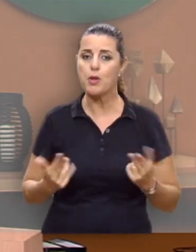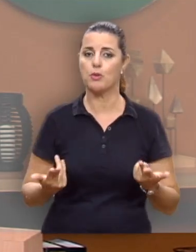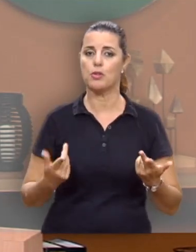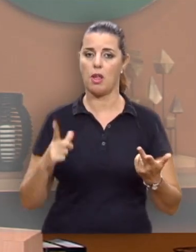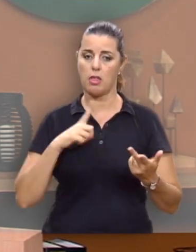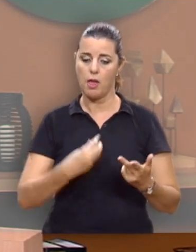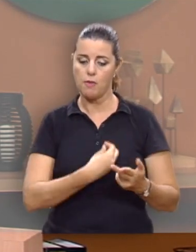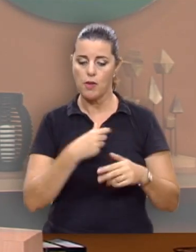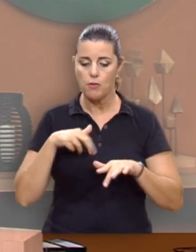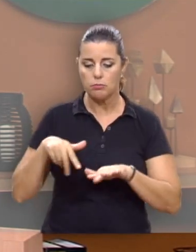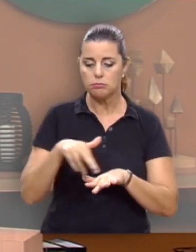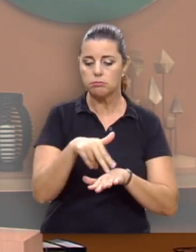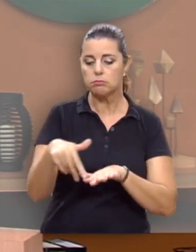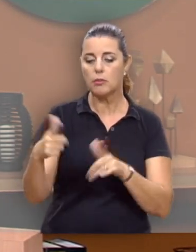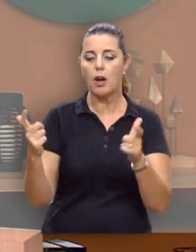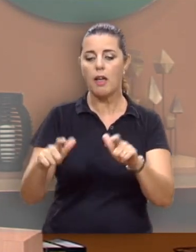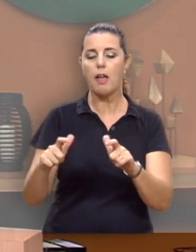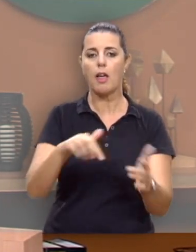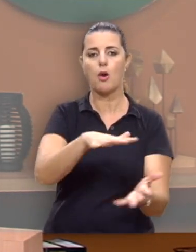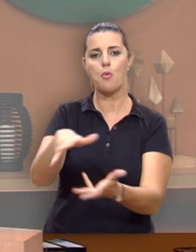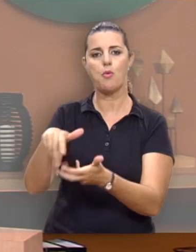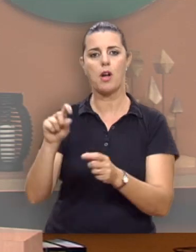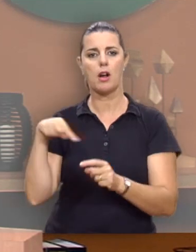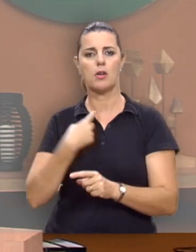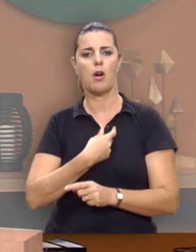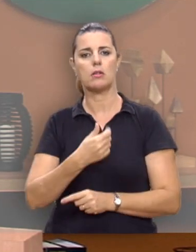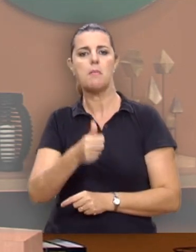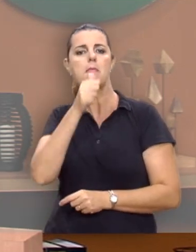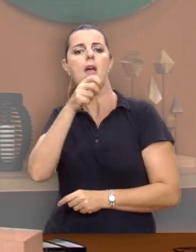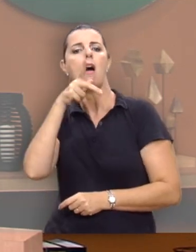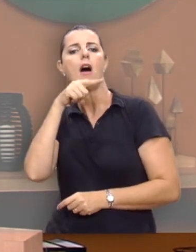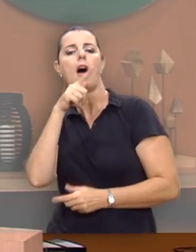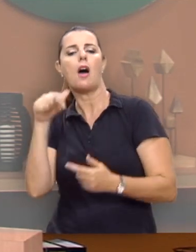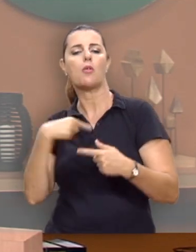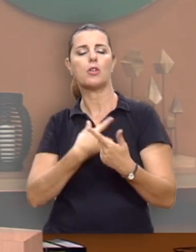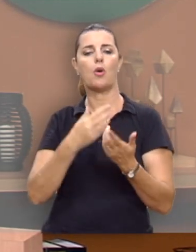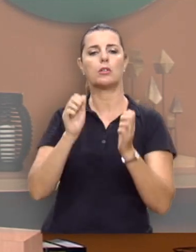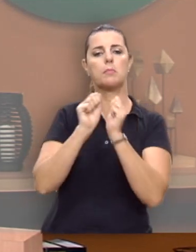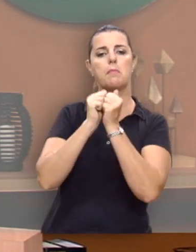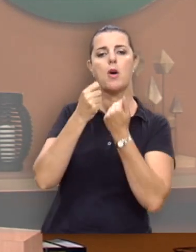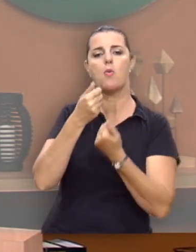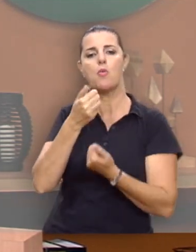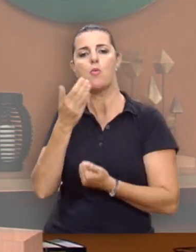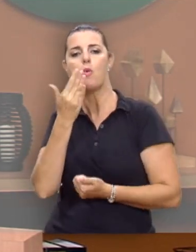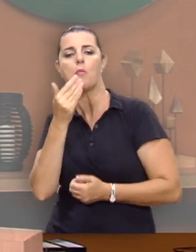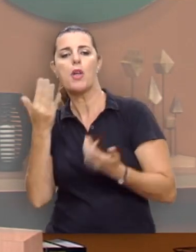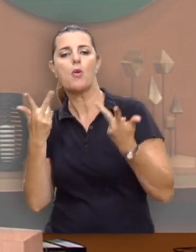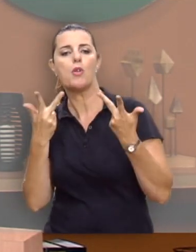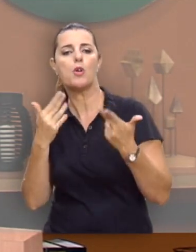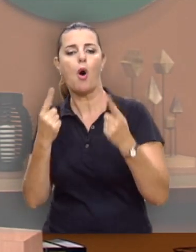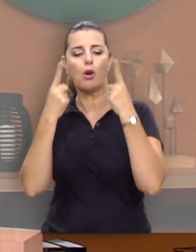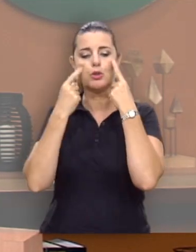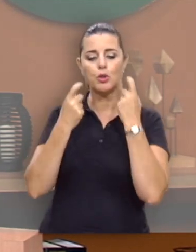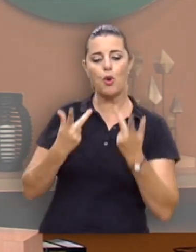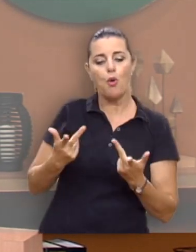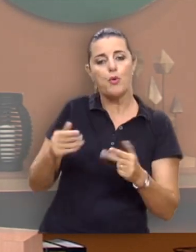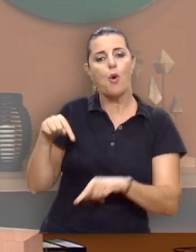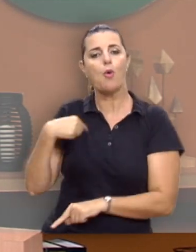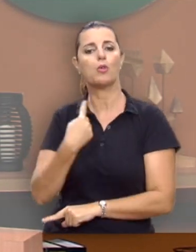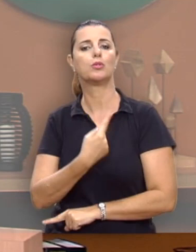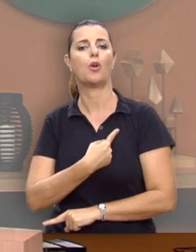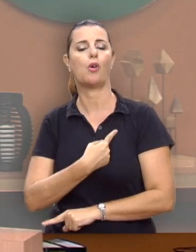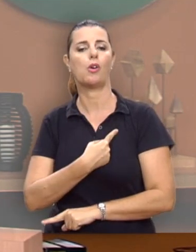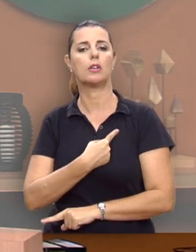ele pisou o nosso chão, ele bebeu a nossa água, ele comeu o nosso pão, Ele chorou as nossas